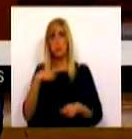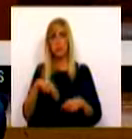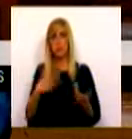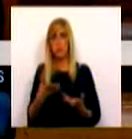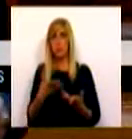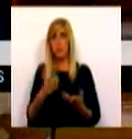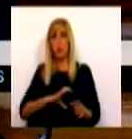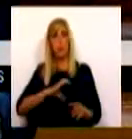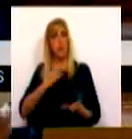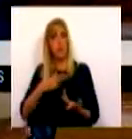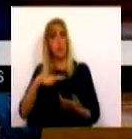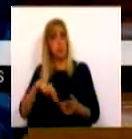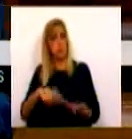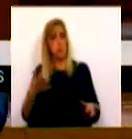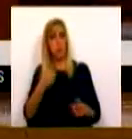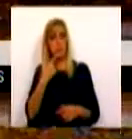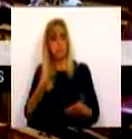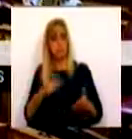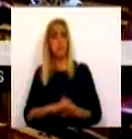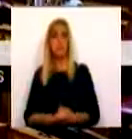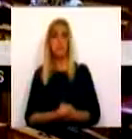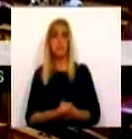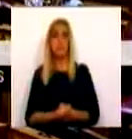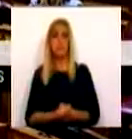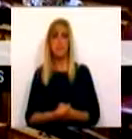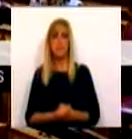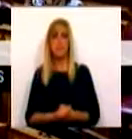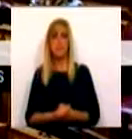cada vez mais para Portugal, disse. Obrigado.